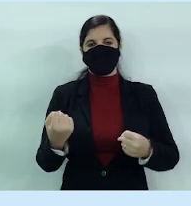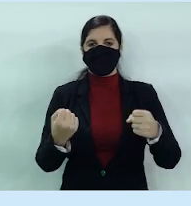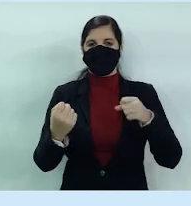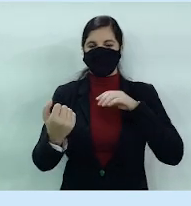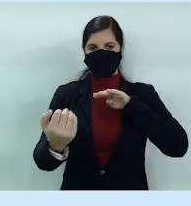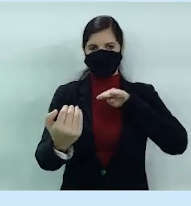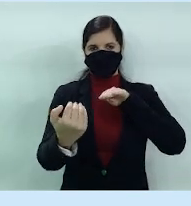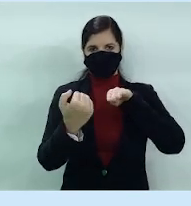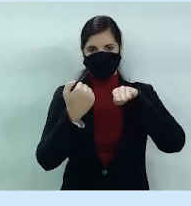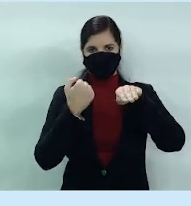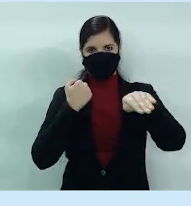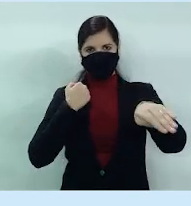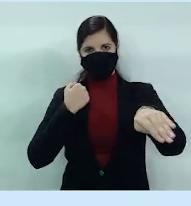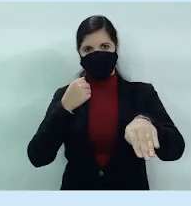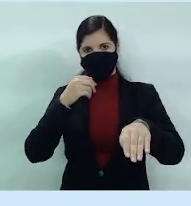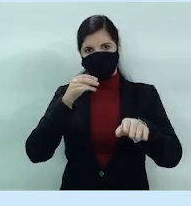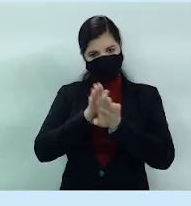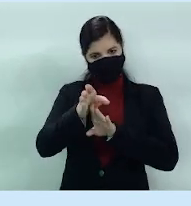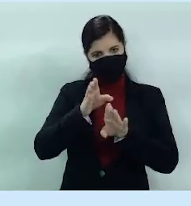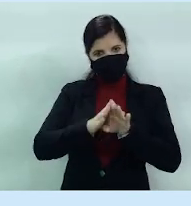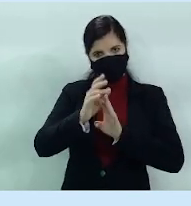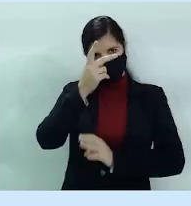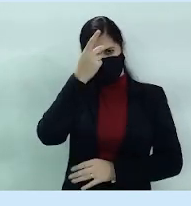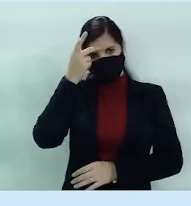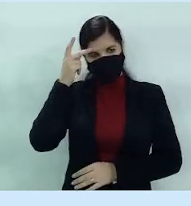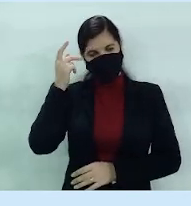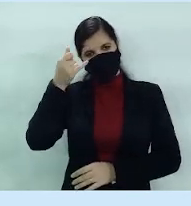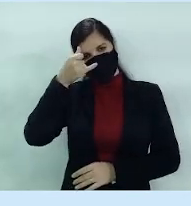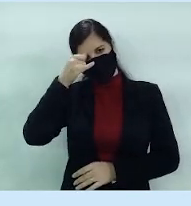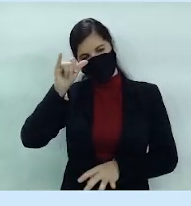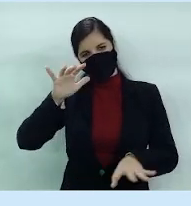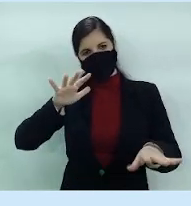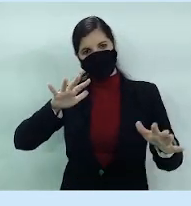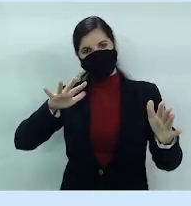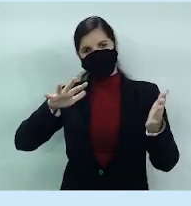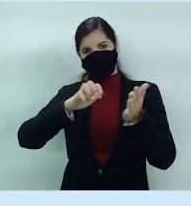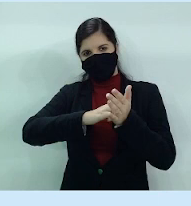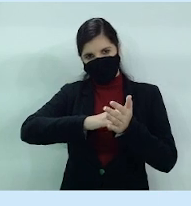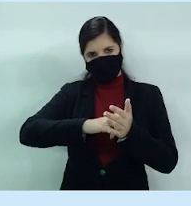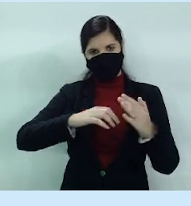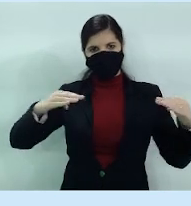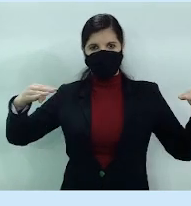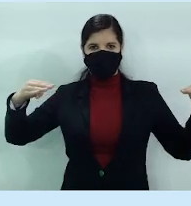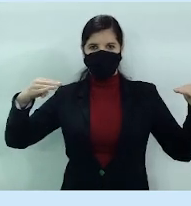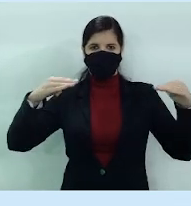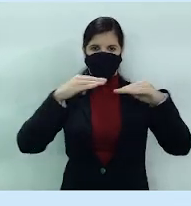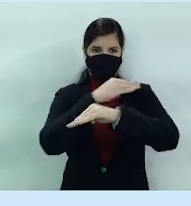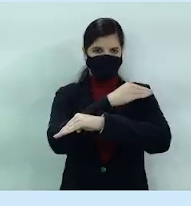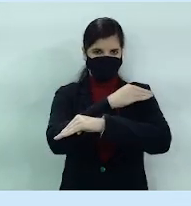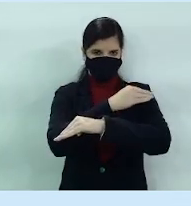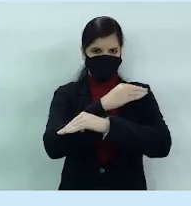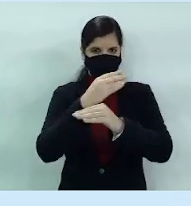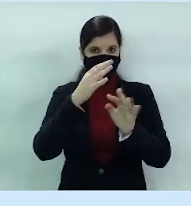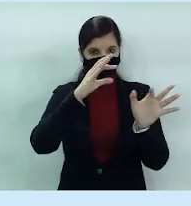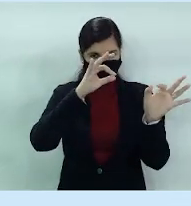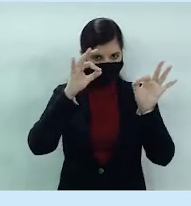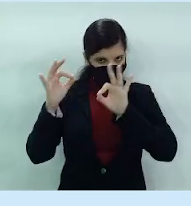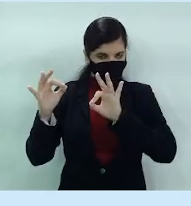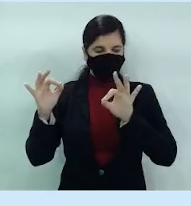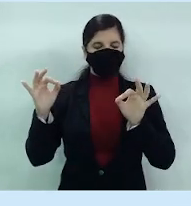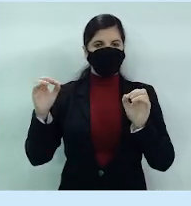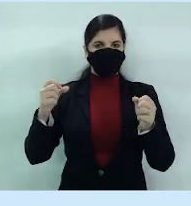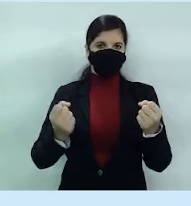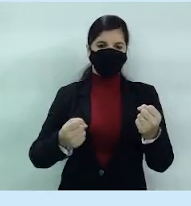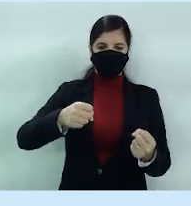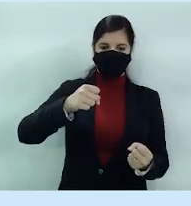prevenir as pessoas de cometerem acidentes de trânsito, né? Normalmente você vê essas propagandas que